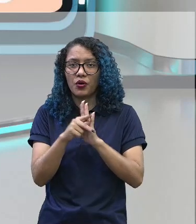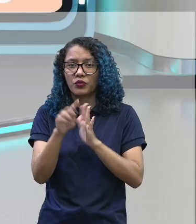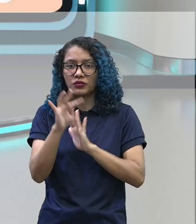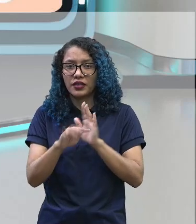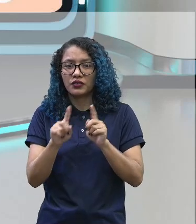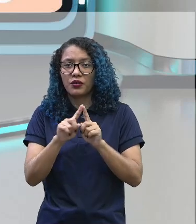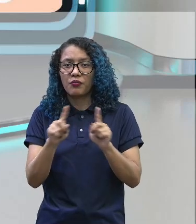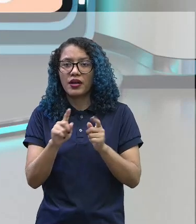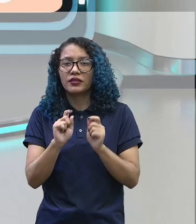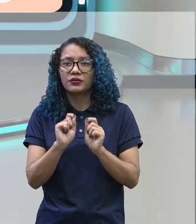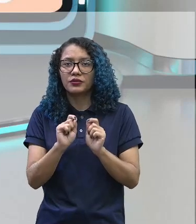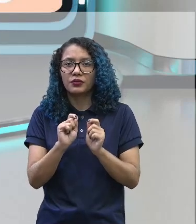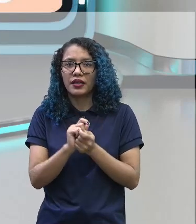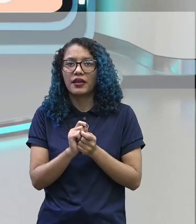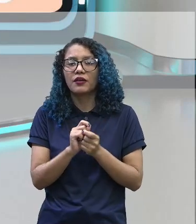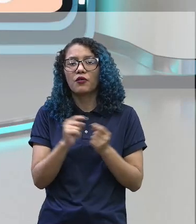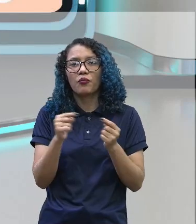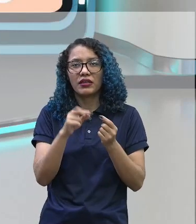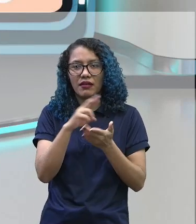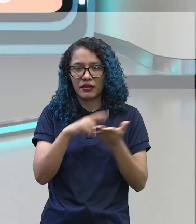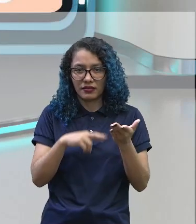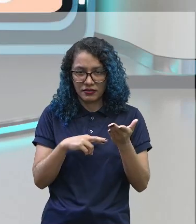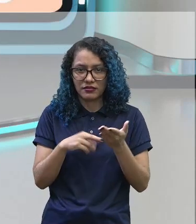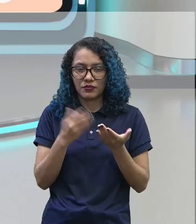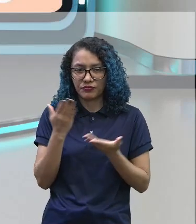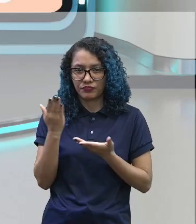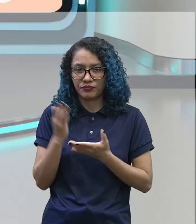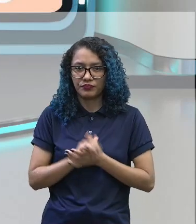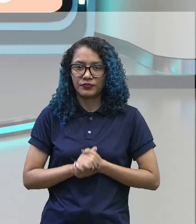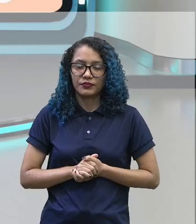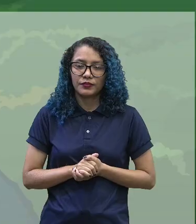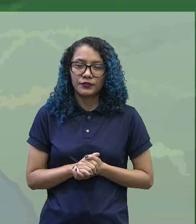uma redação. Acompanhe aí na tela.